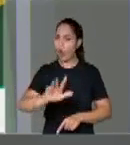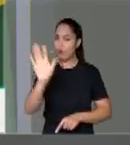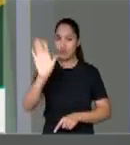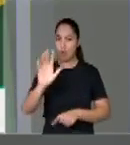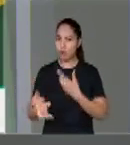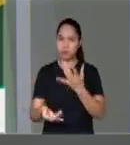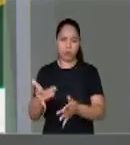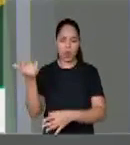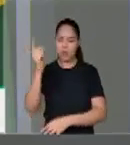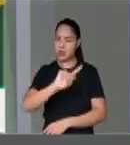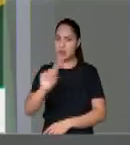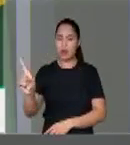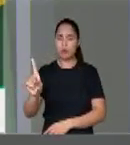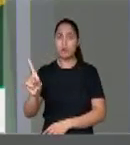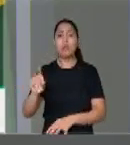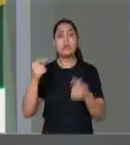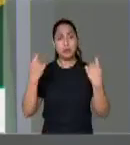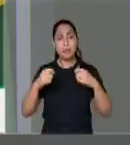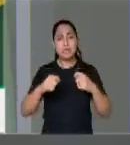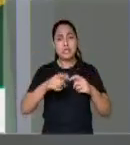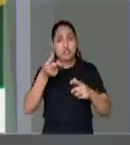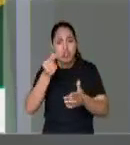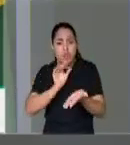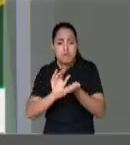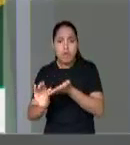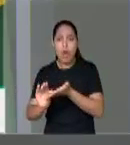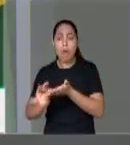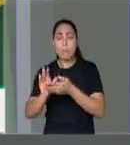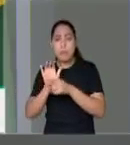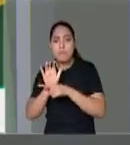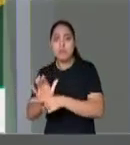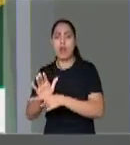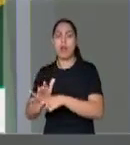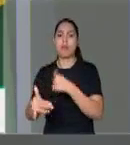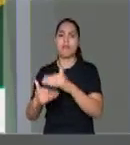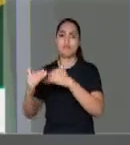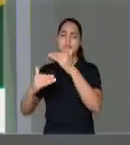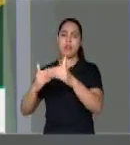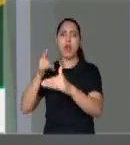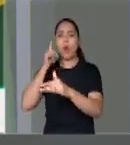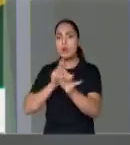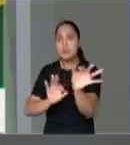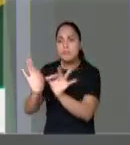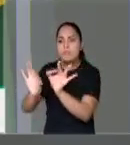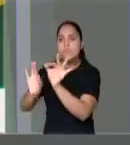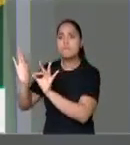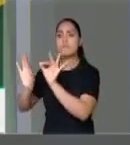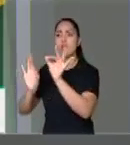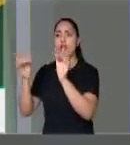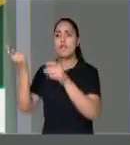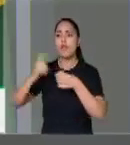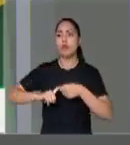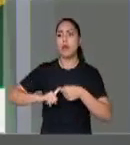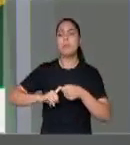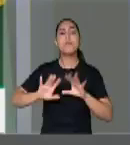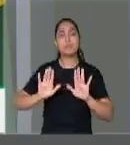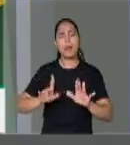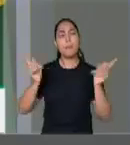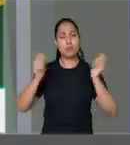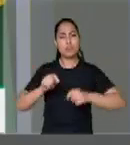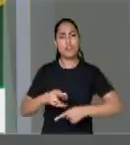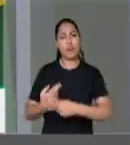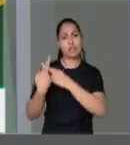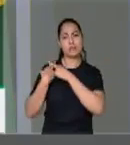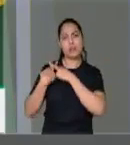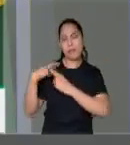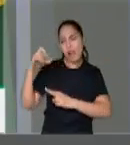investimentos forem colocados para reerguer o museu ou para qualquer outro investimento nesse sentido, que a gente tenha a responsabilidade